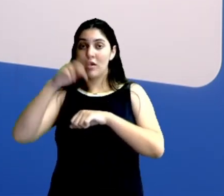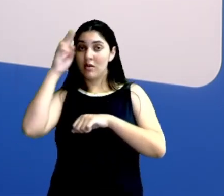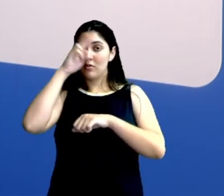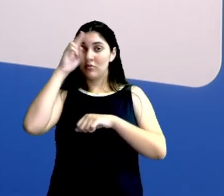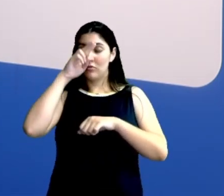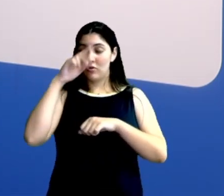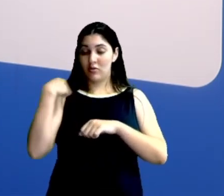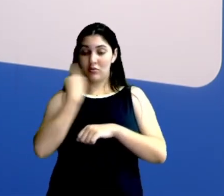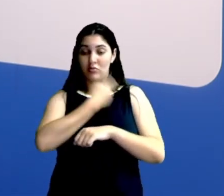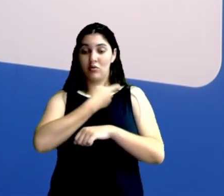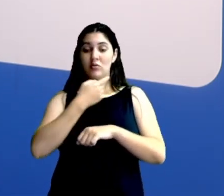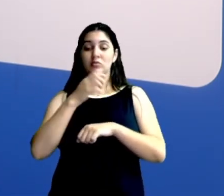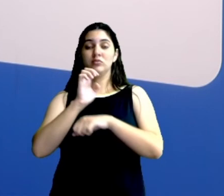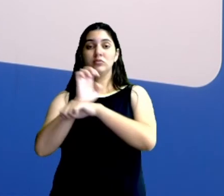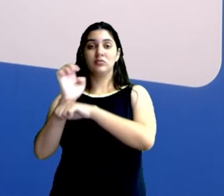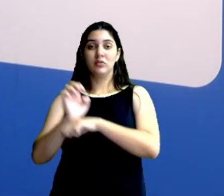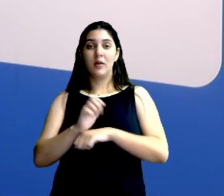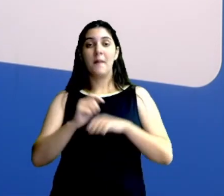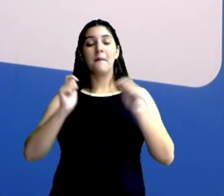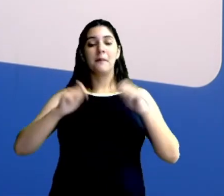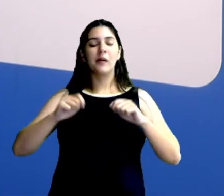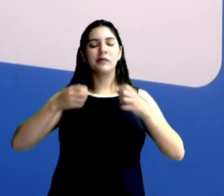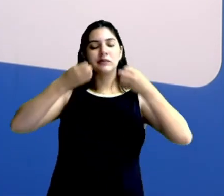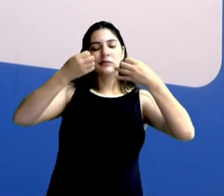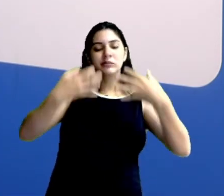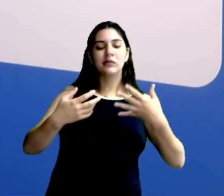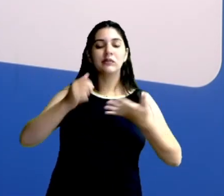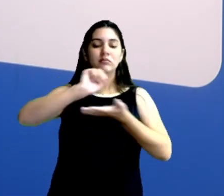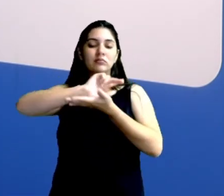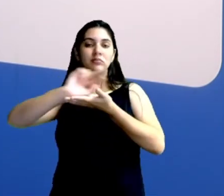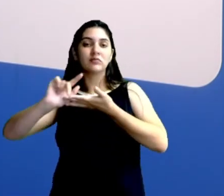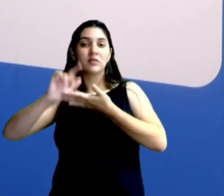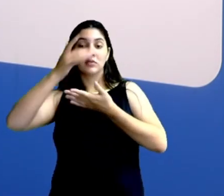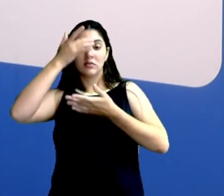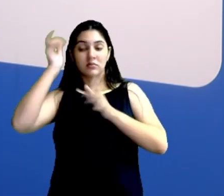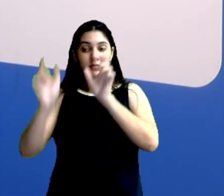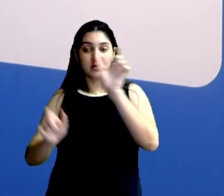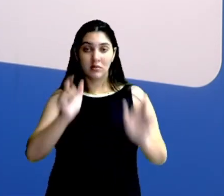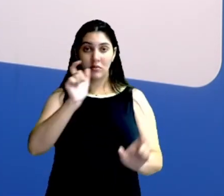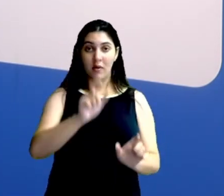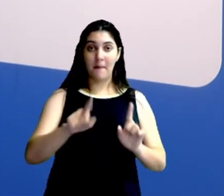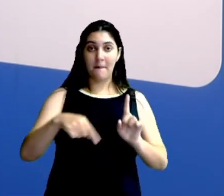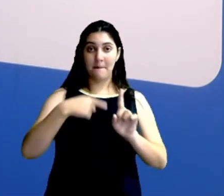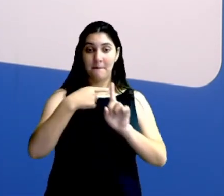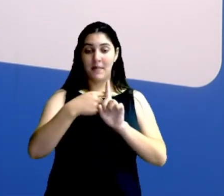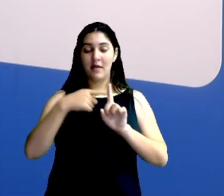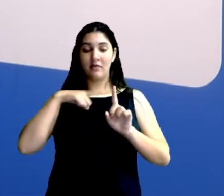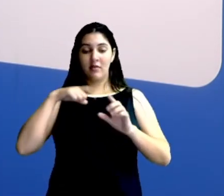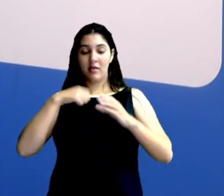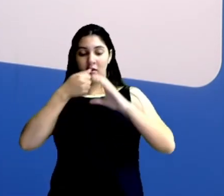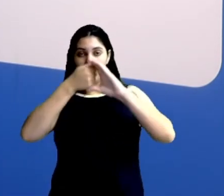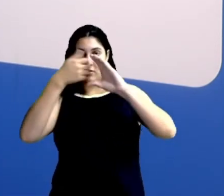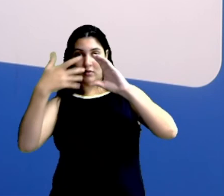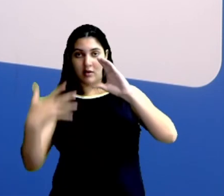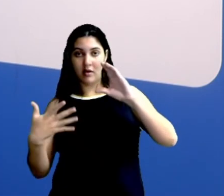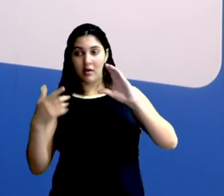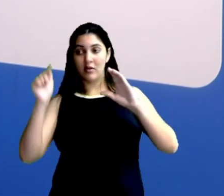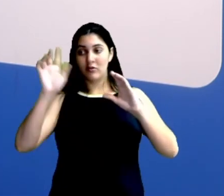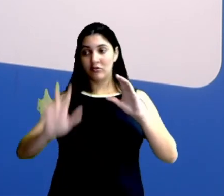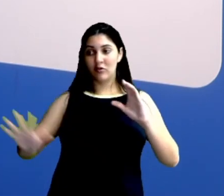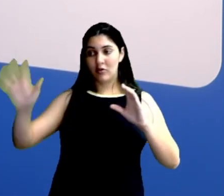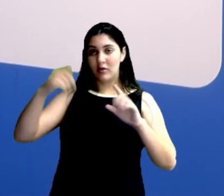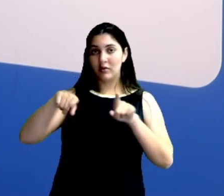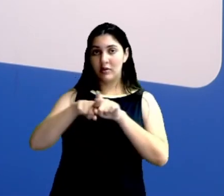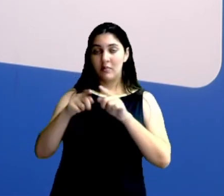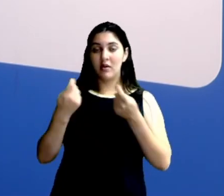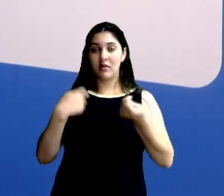estado ela pode ser contada por diversas vertentes, mas a questão dos aspectos geográficos, da economia